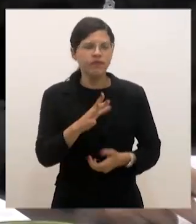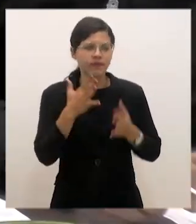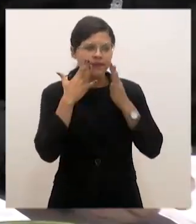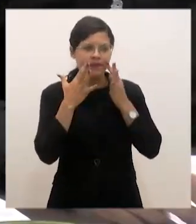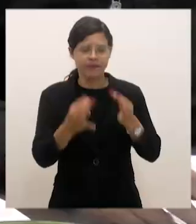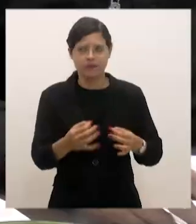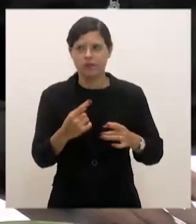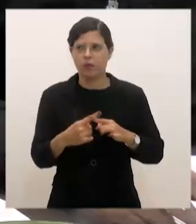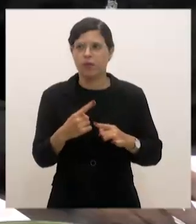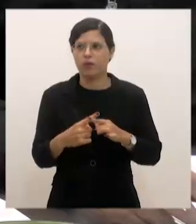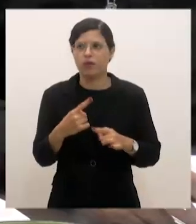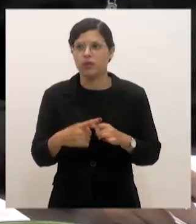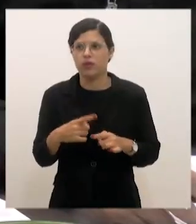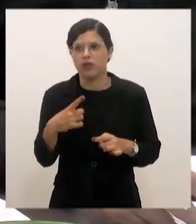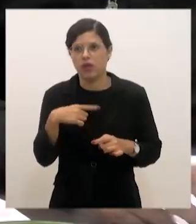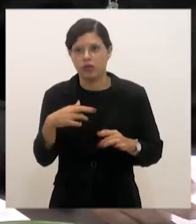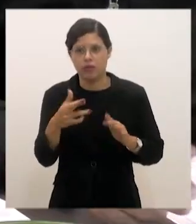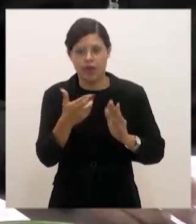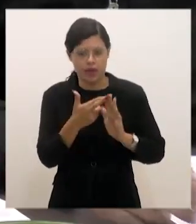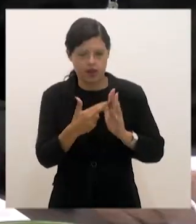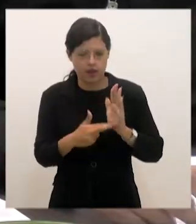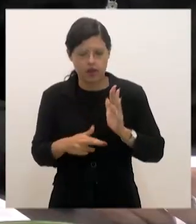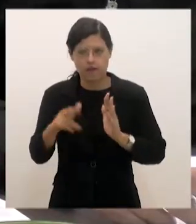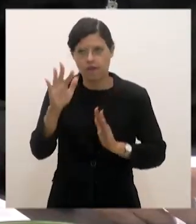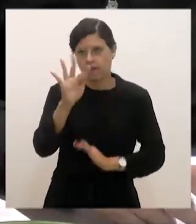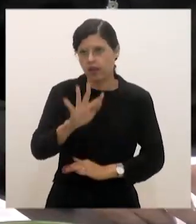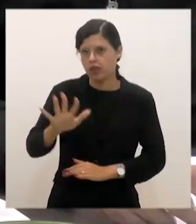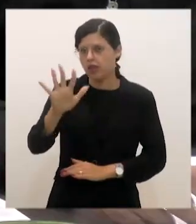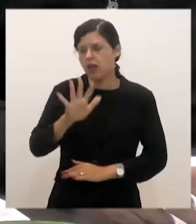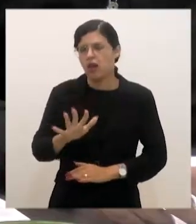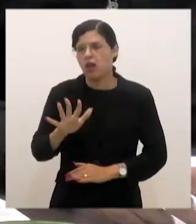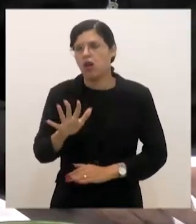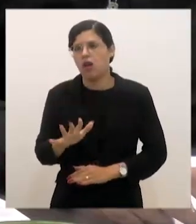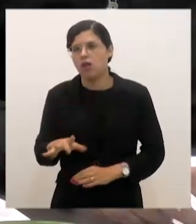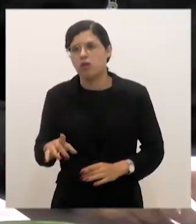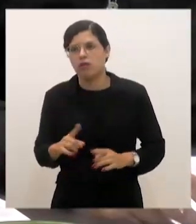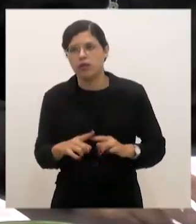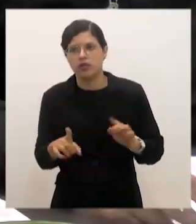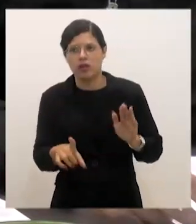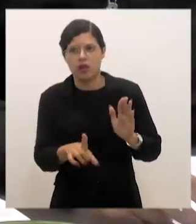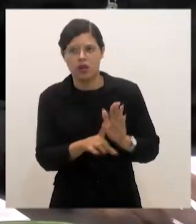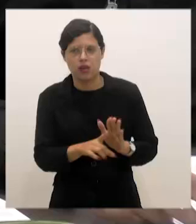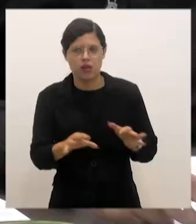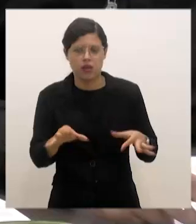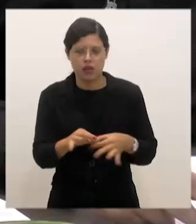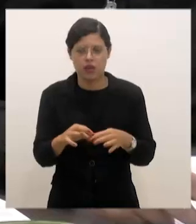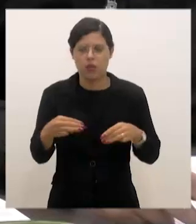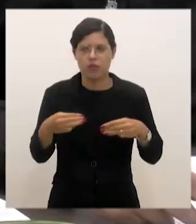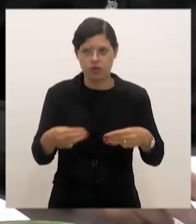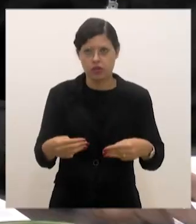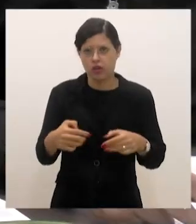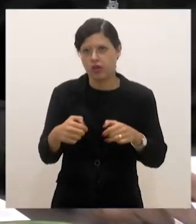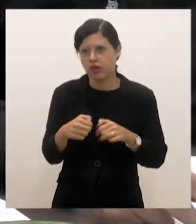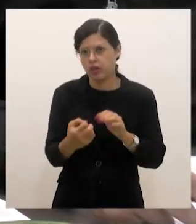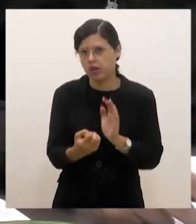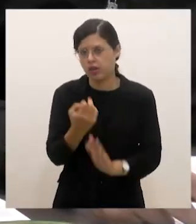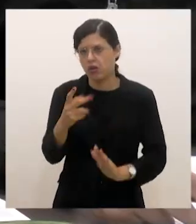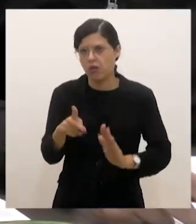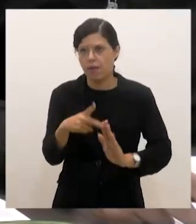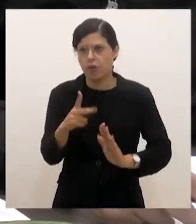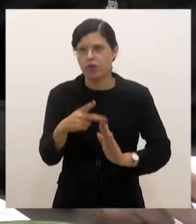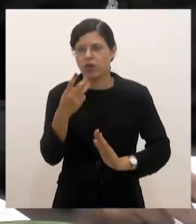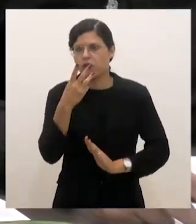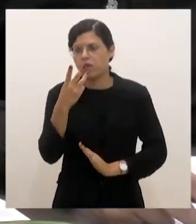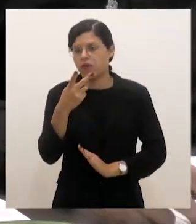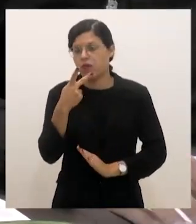porque, como há uma norma federal, que não é na lei, mas a lei atribui ao Ministério, o Ministério faz uma portaria dizendo que é 3